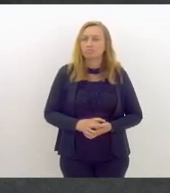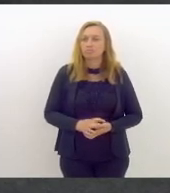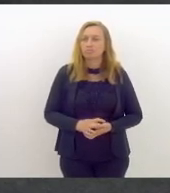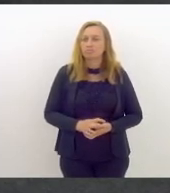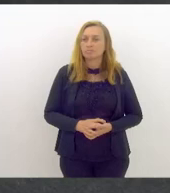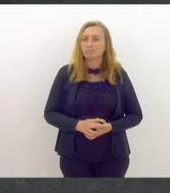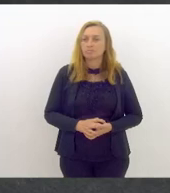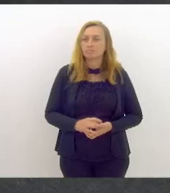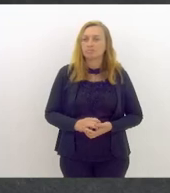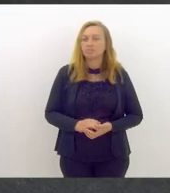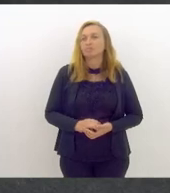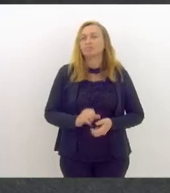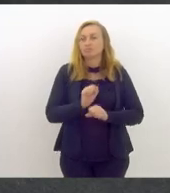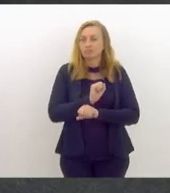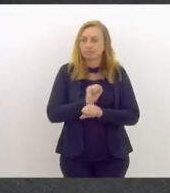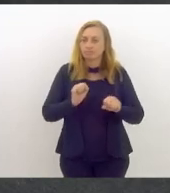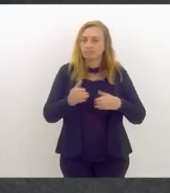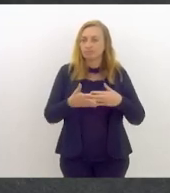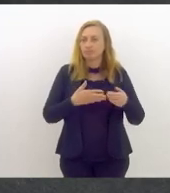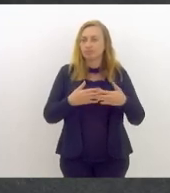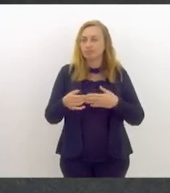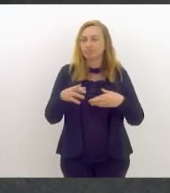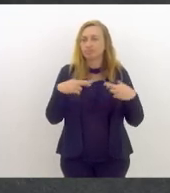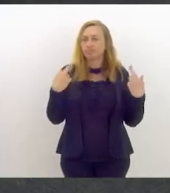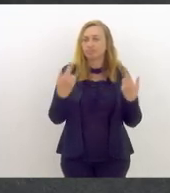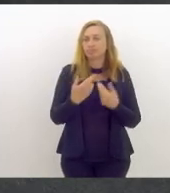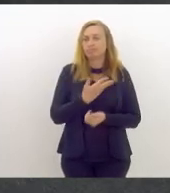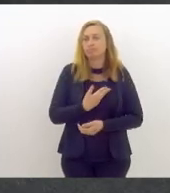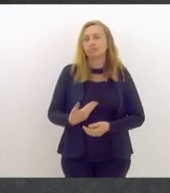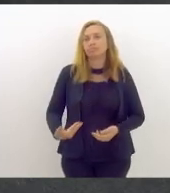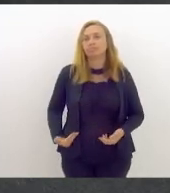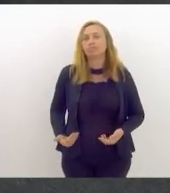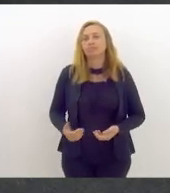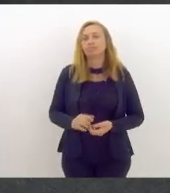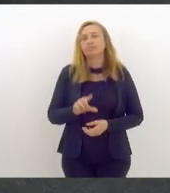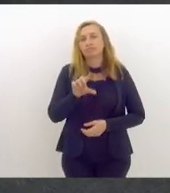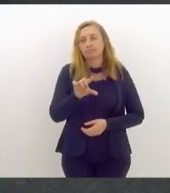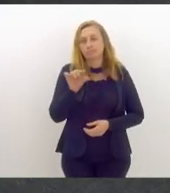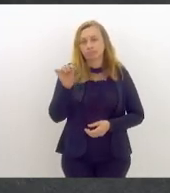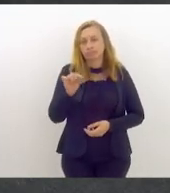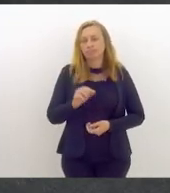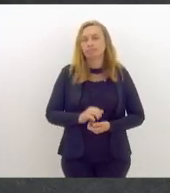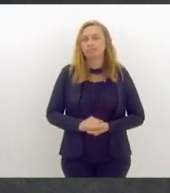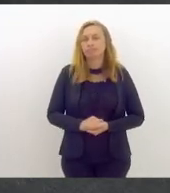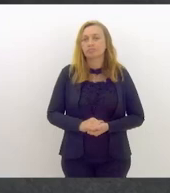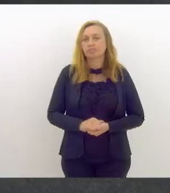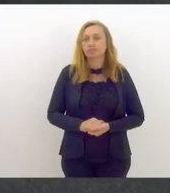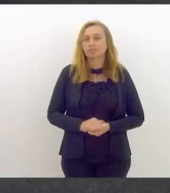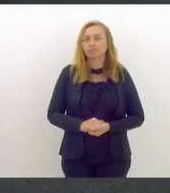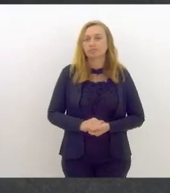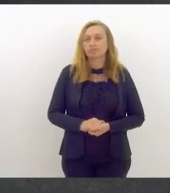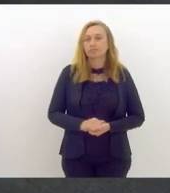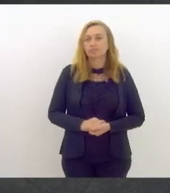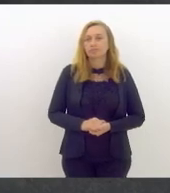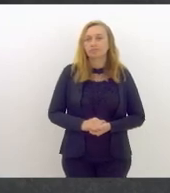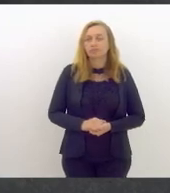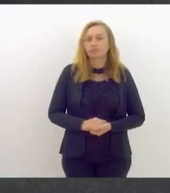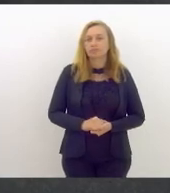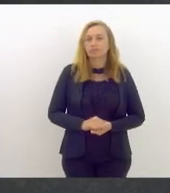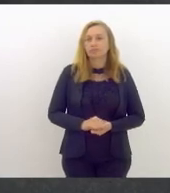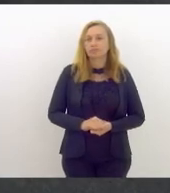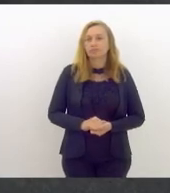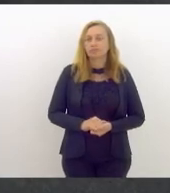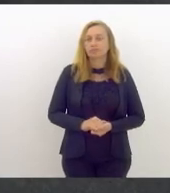É impossível qualquer audiência pública decidir se essas linhas poligonais